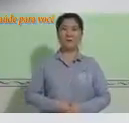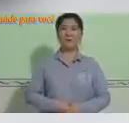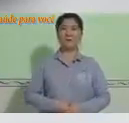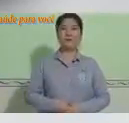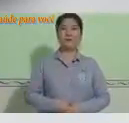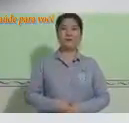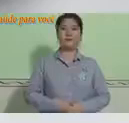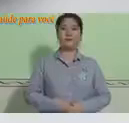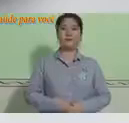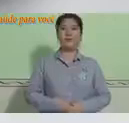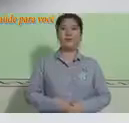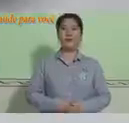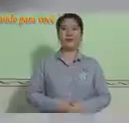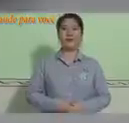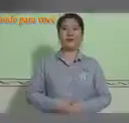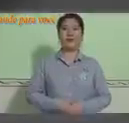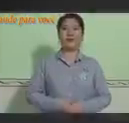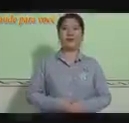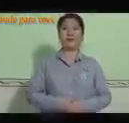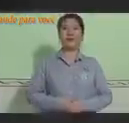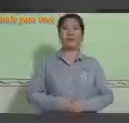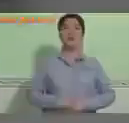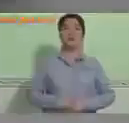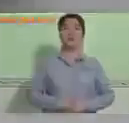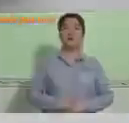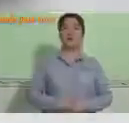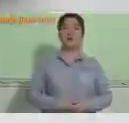da herpes, da rubéola ou da cachumba,